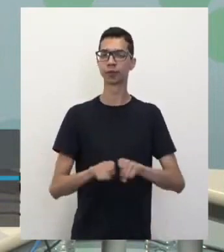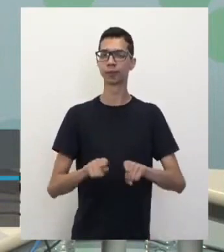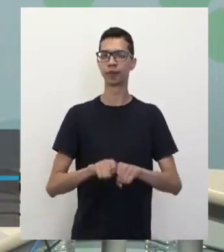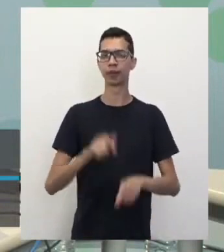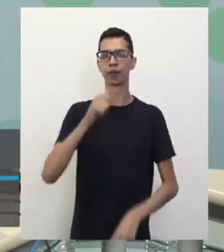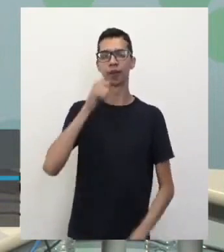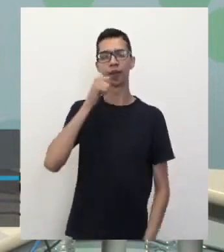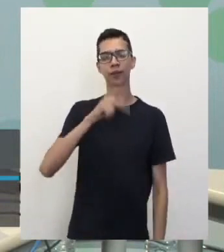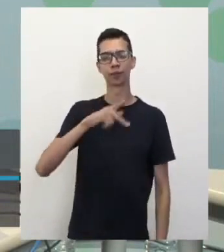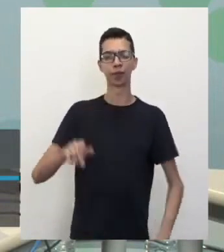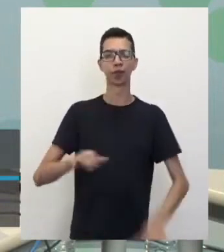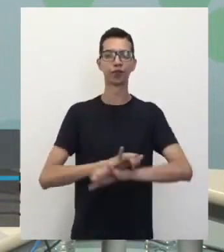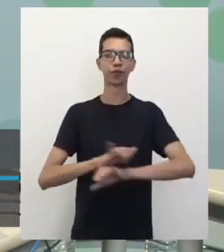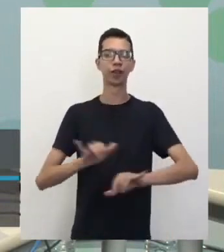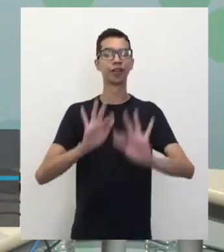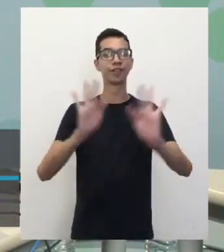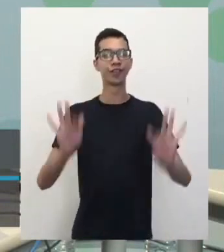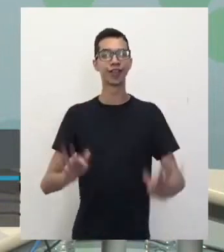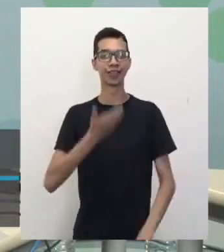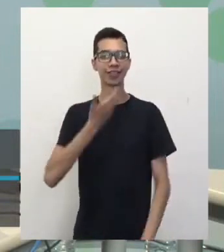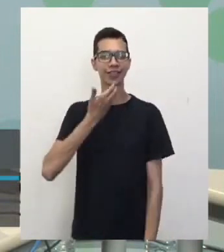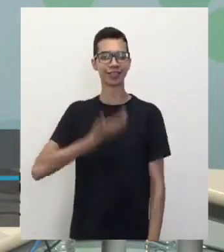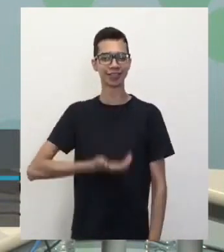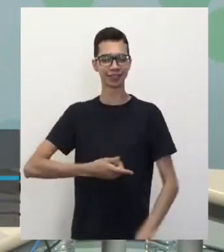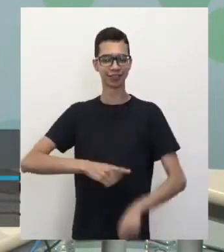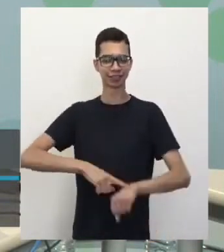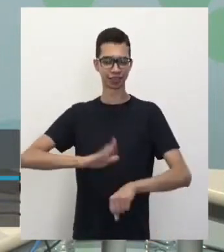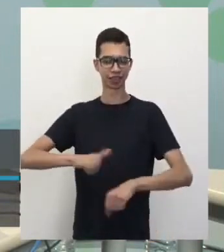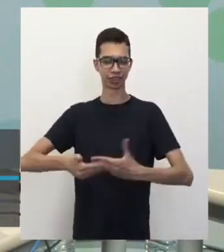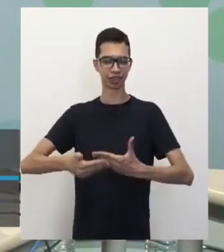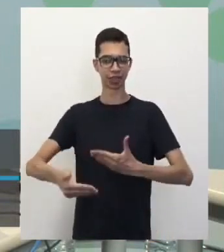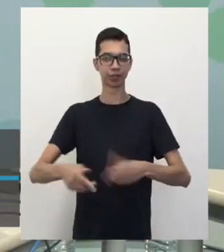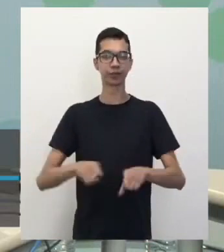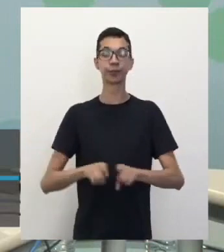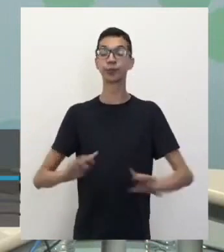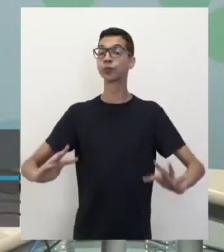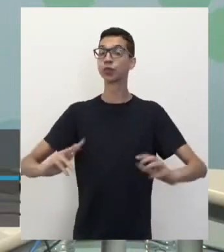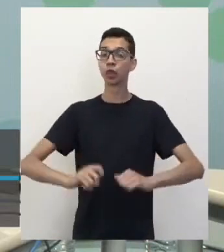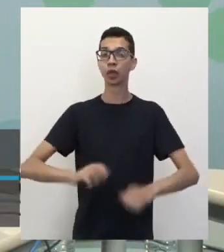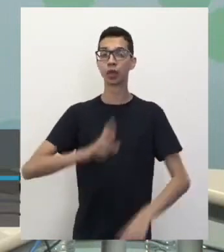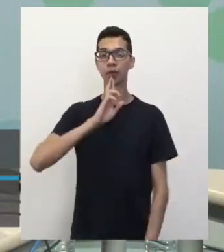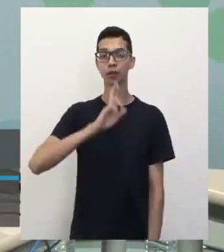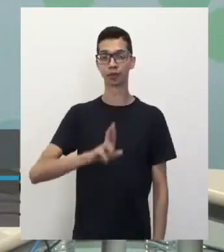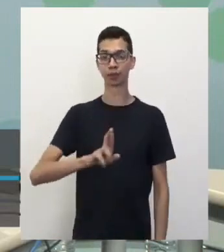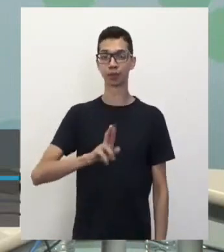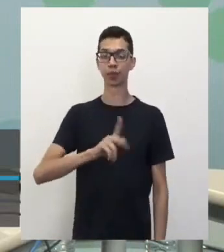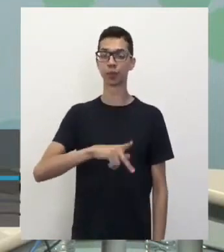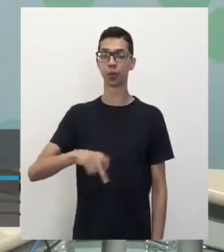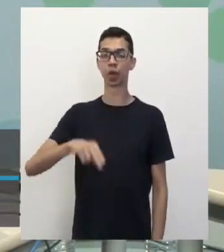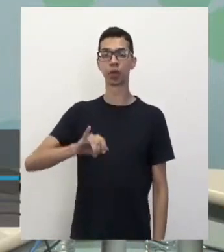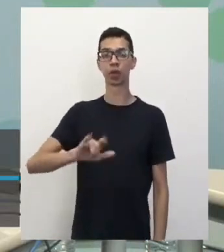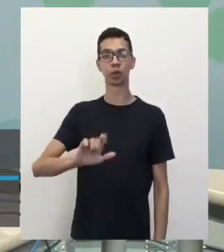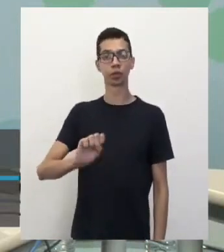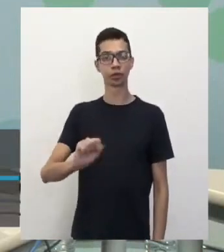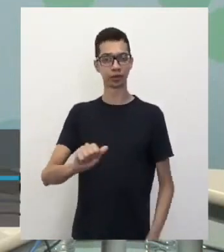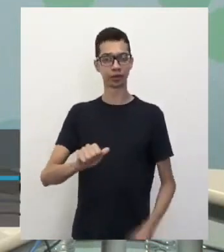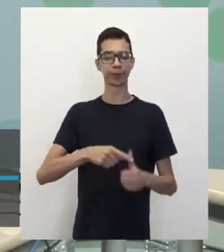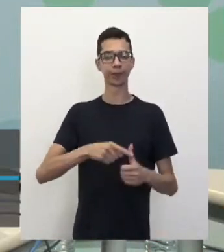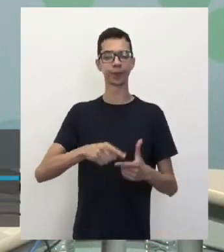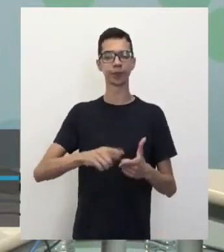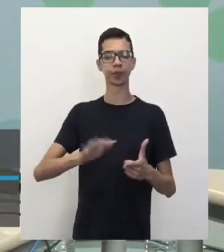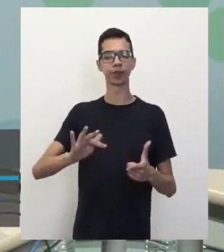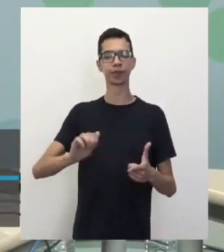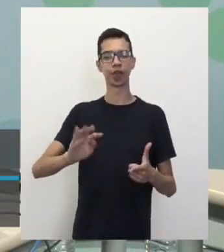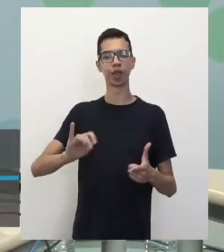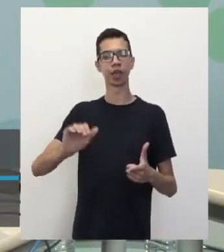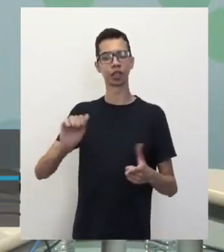Natal. Feliz Natal para todos aí, a gente já tá nesse clima, né? E todos aqui respondendo pro Neuza, pro Conceição, pro Fátima, todos